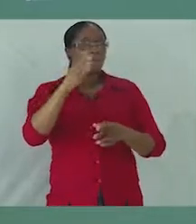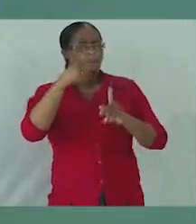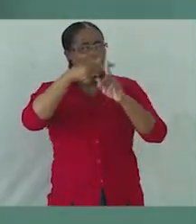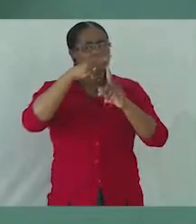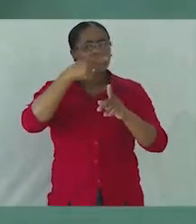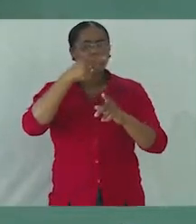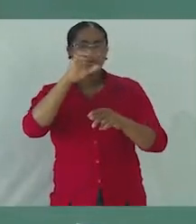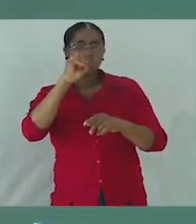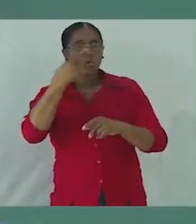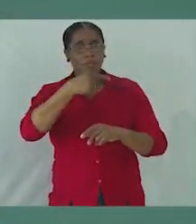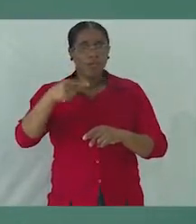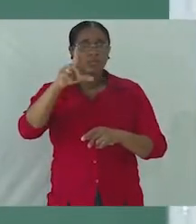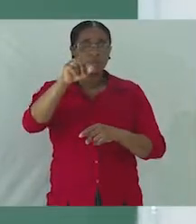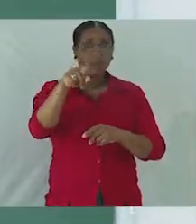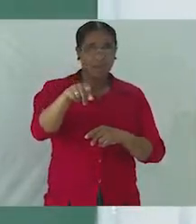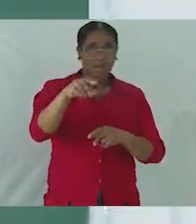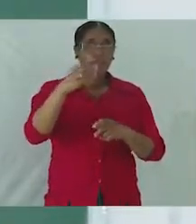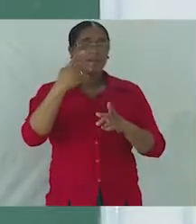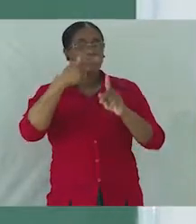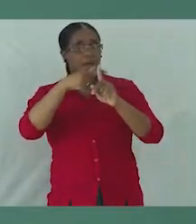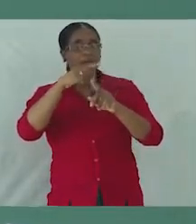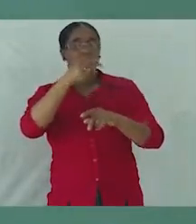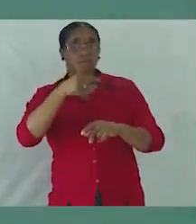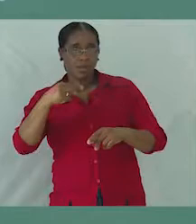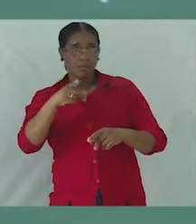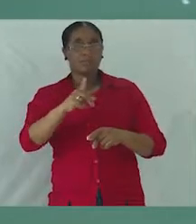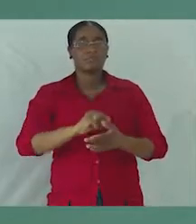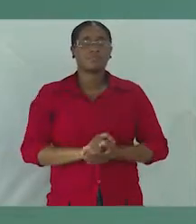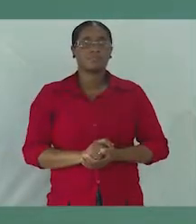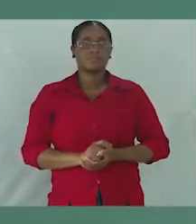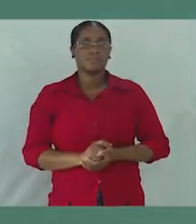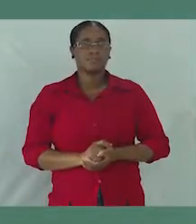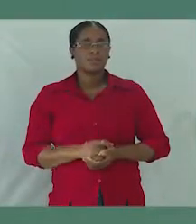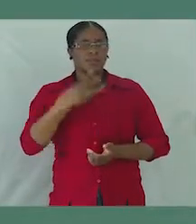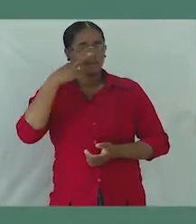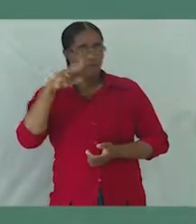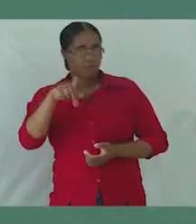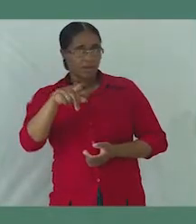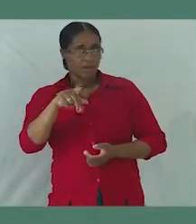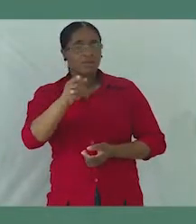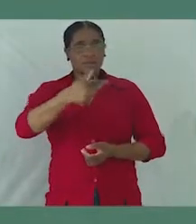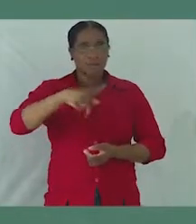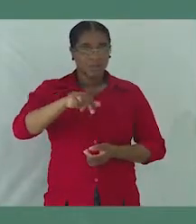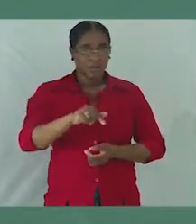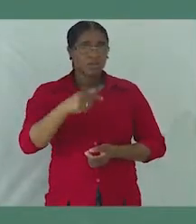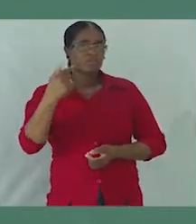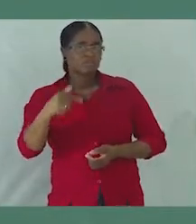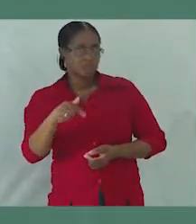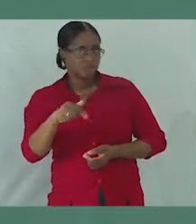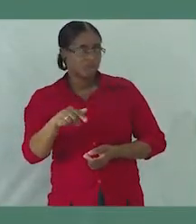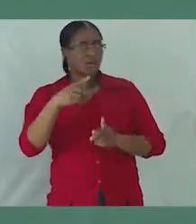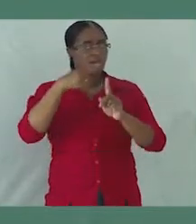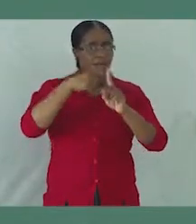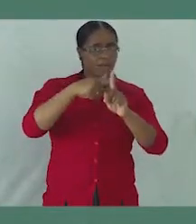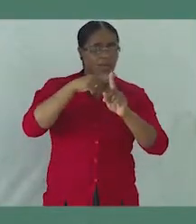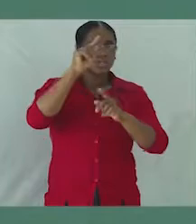a mesma coisa aqui, mais ou menos. Então, reparem que nós temos mais raiz de